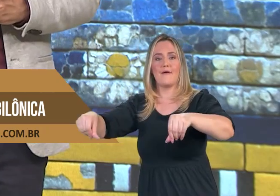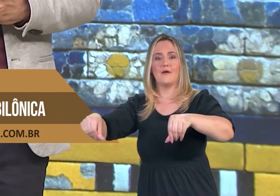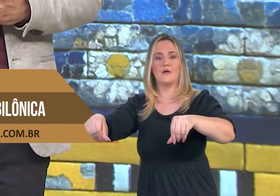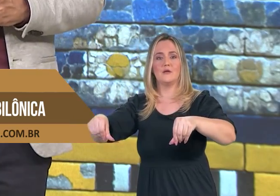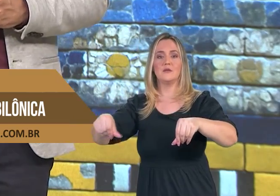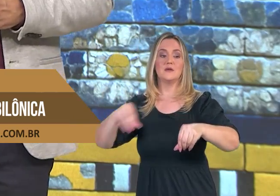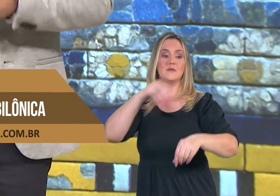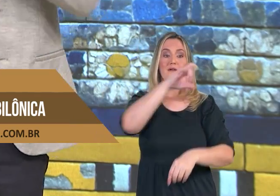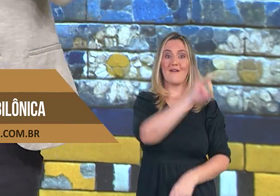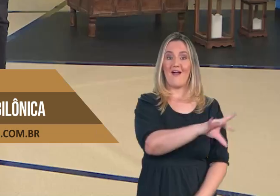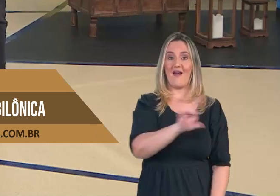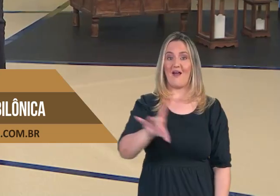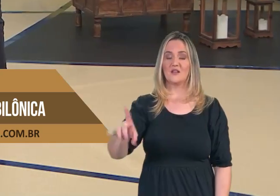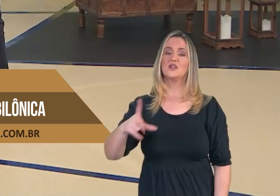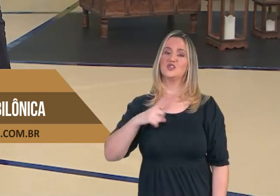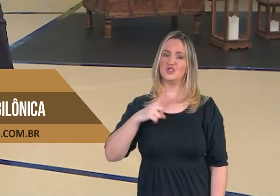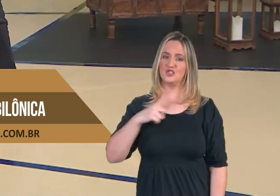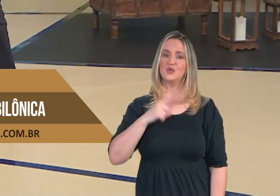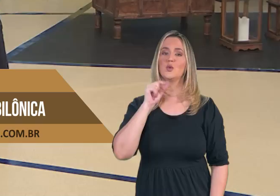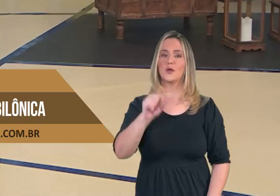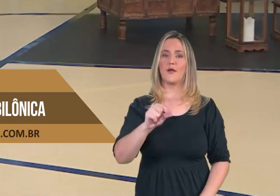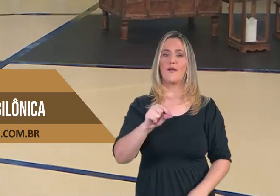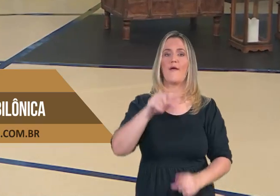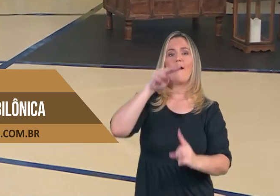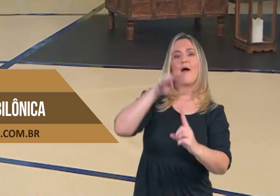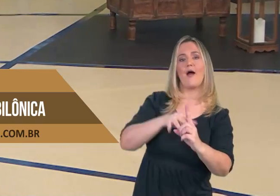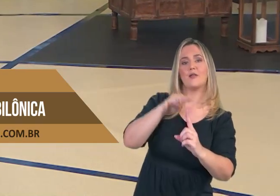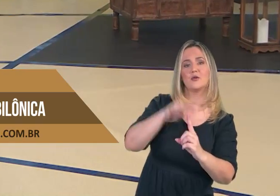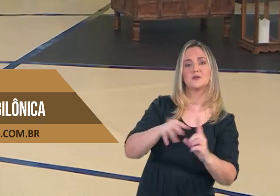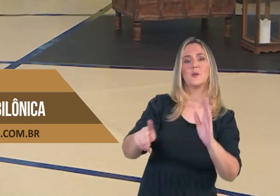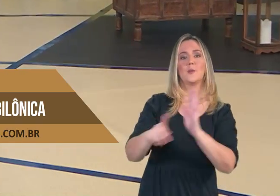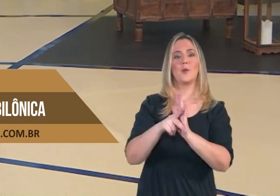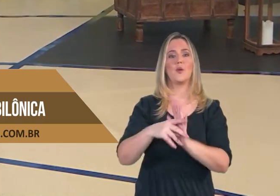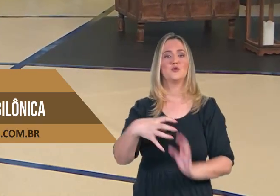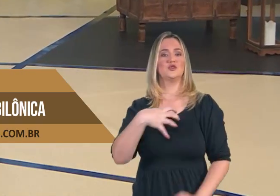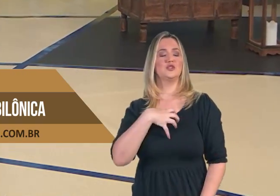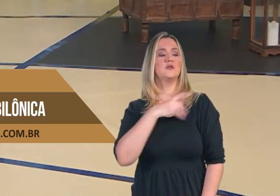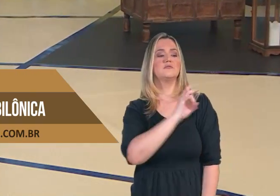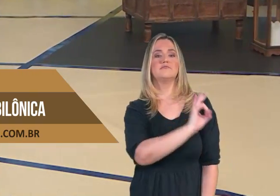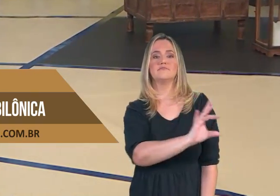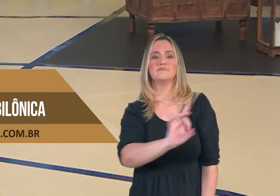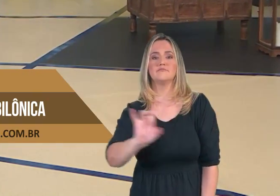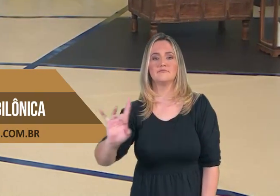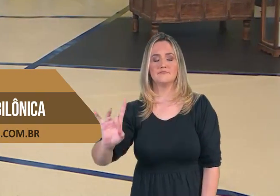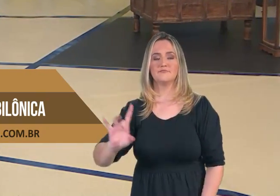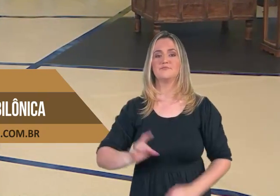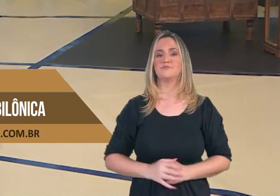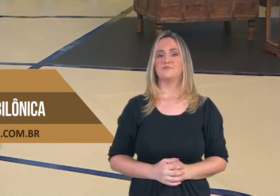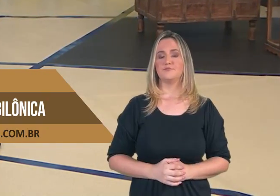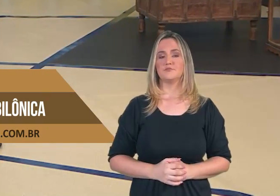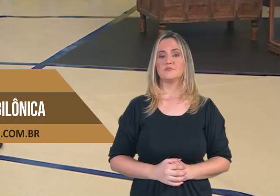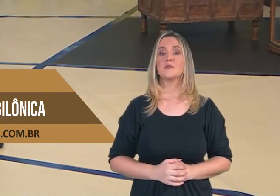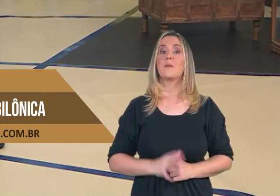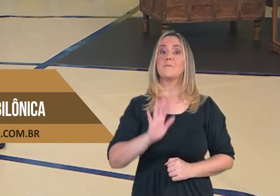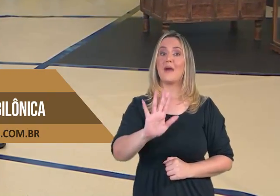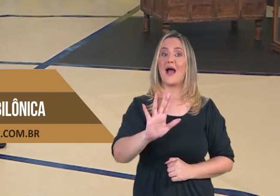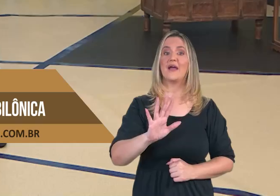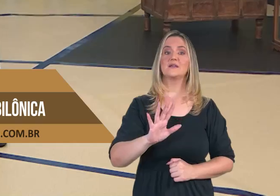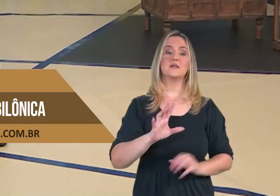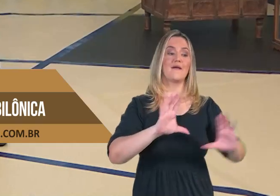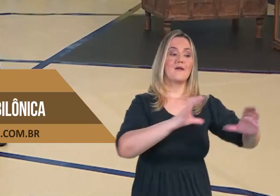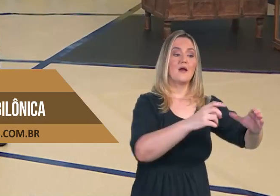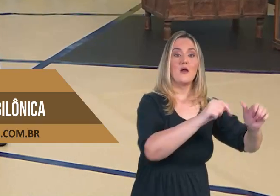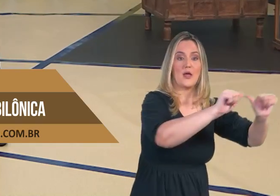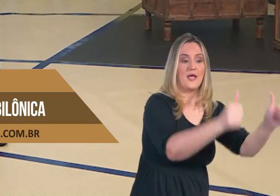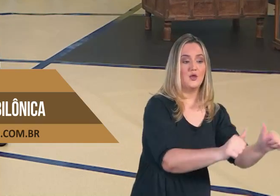outros. E tem mais. Muitas dessas divindades, ou pelo menos cada uma delas, era acompanhada por um grupo de